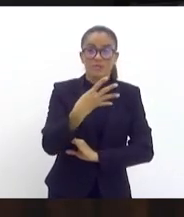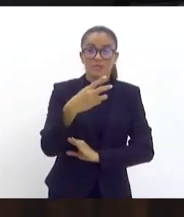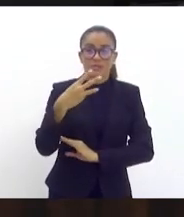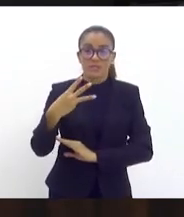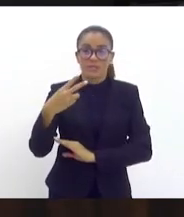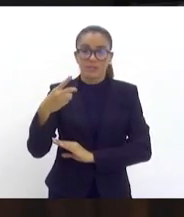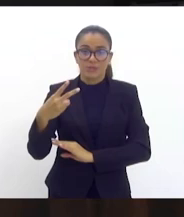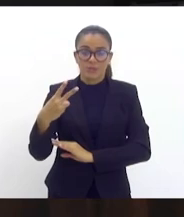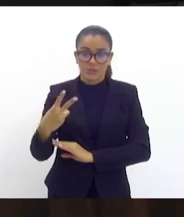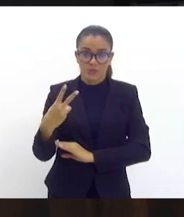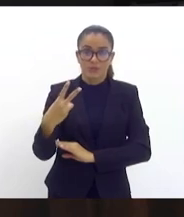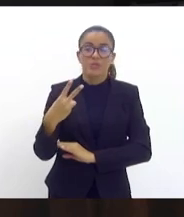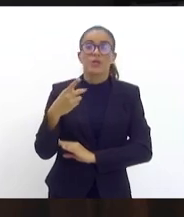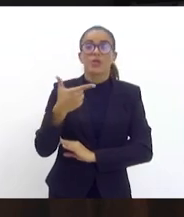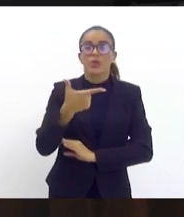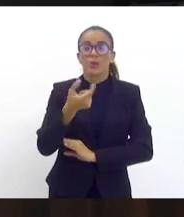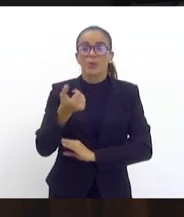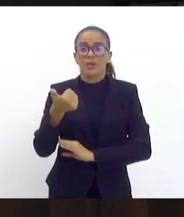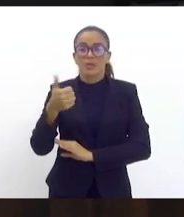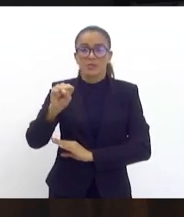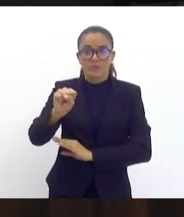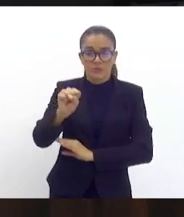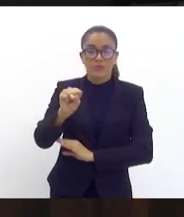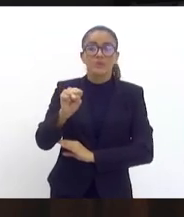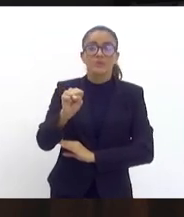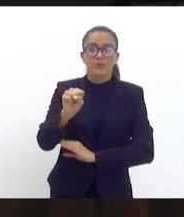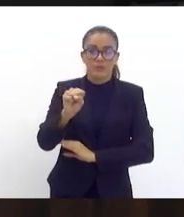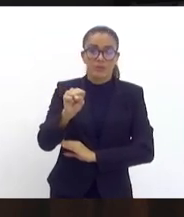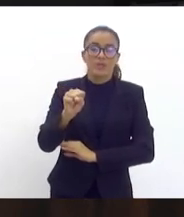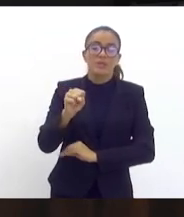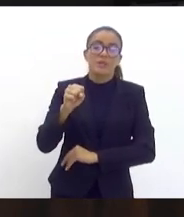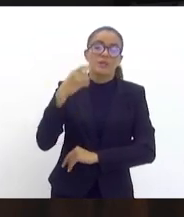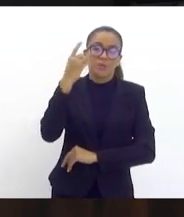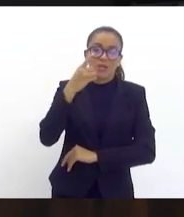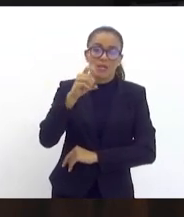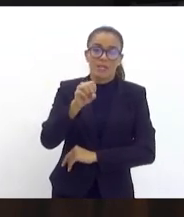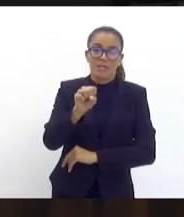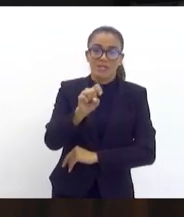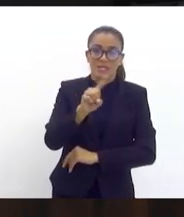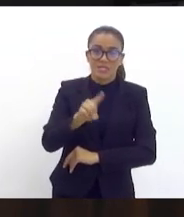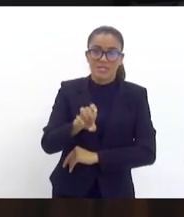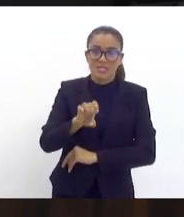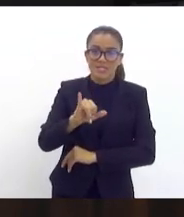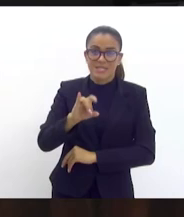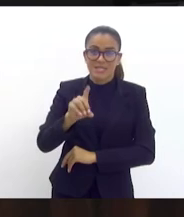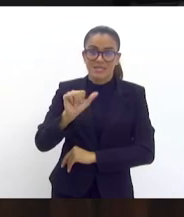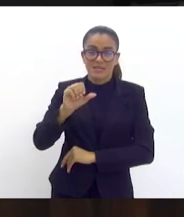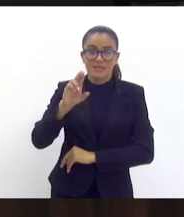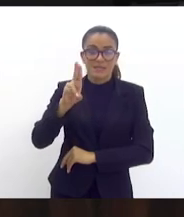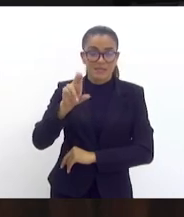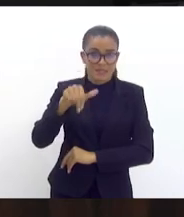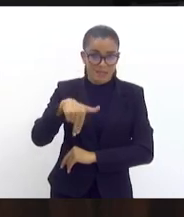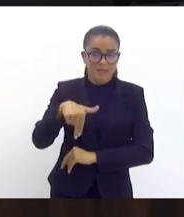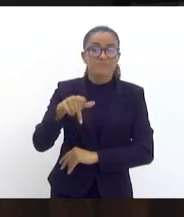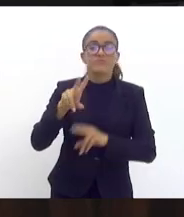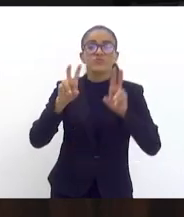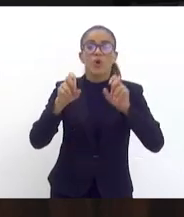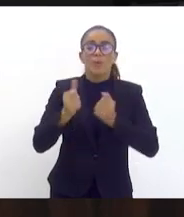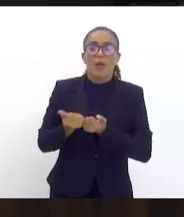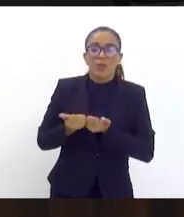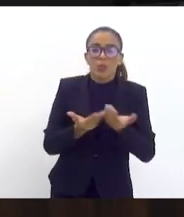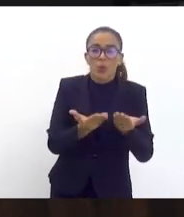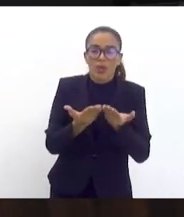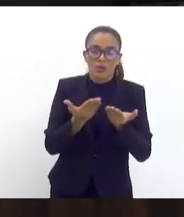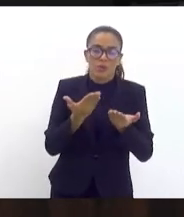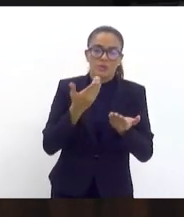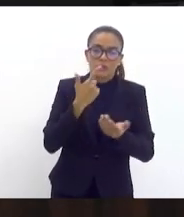4.432, de 2018, de autoria da deputada Zeidan, que dispõe sobre a inclusão de doadores regulares de sangue